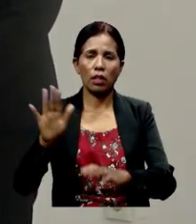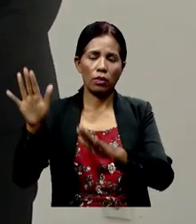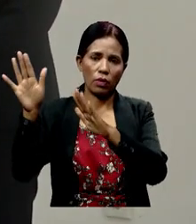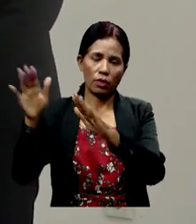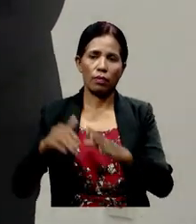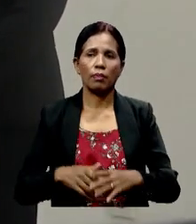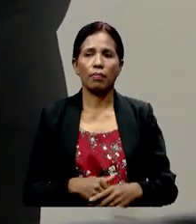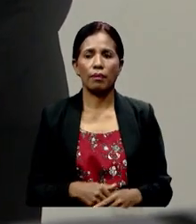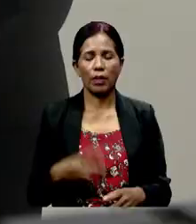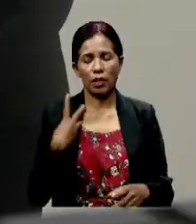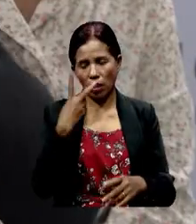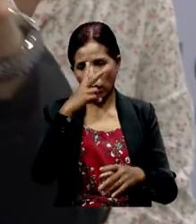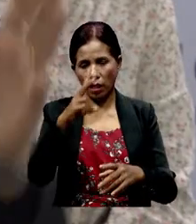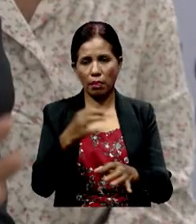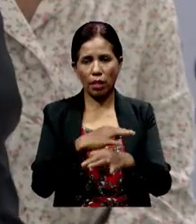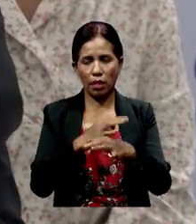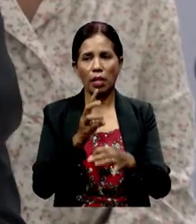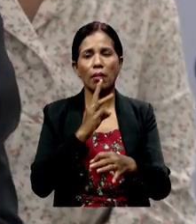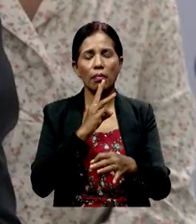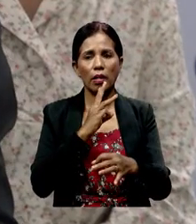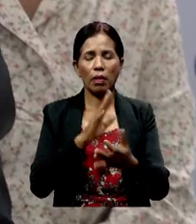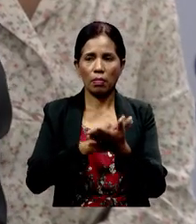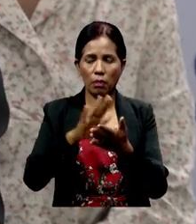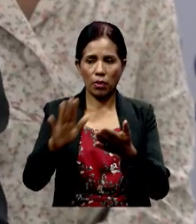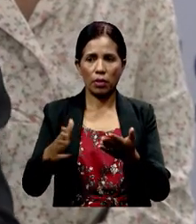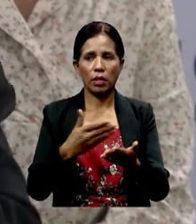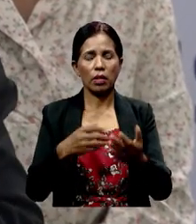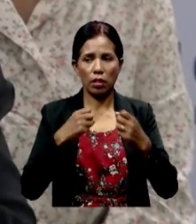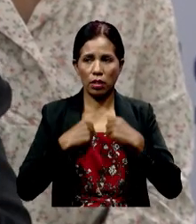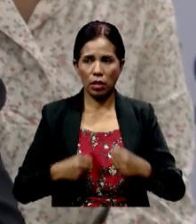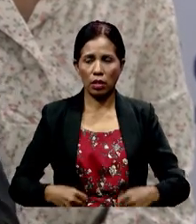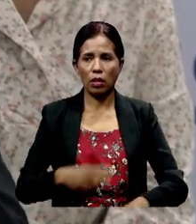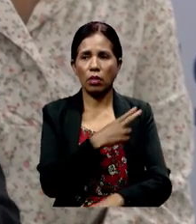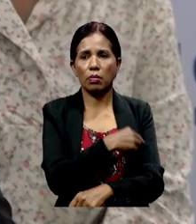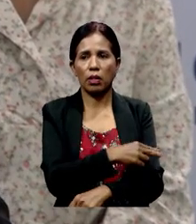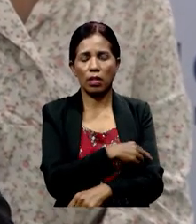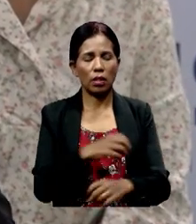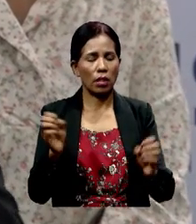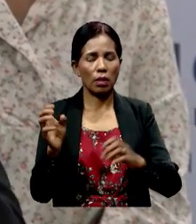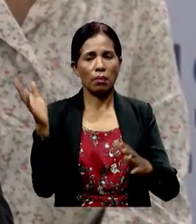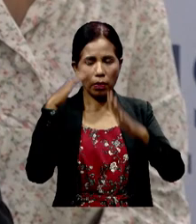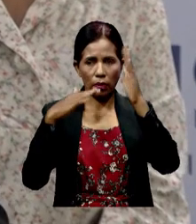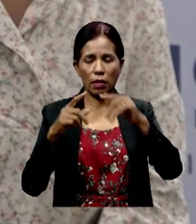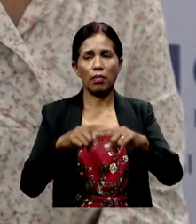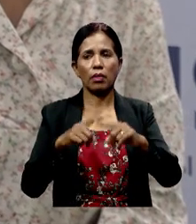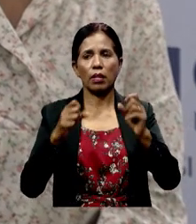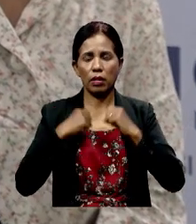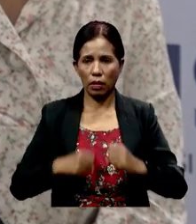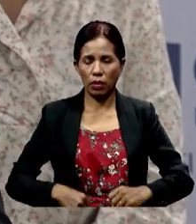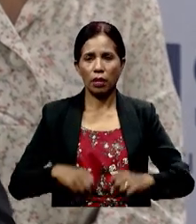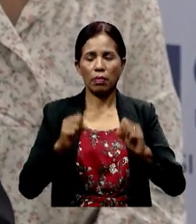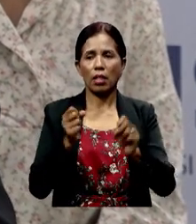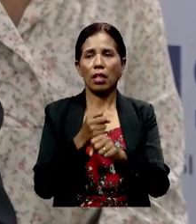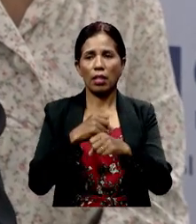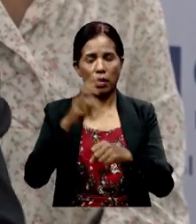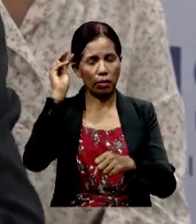Atu hare de kanalizasaun ia fasilidade de saúde ni laran rasik ni la problema. Saúde bel halo itu ni, Ministério da